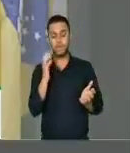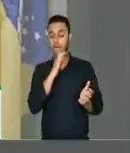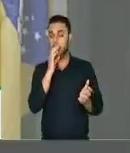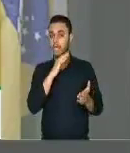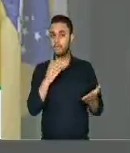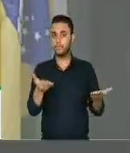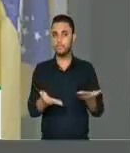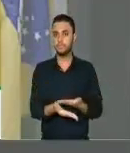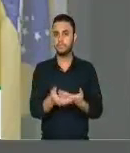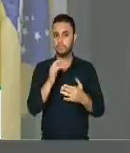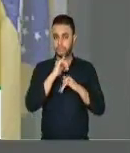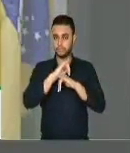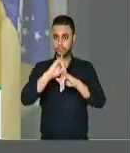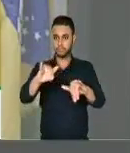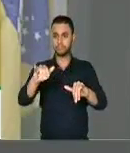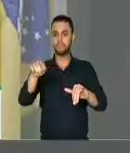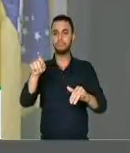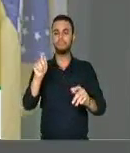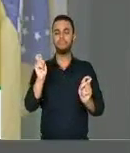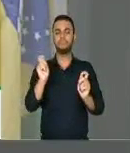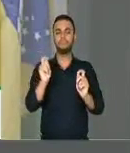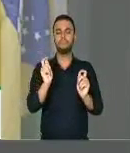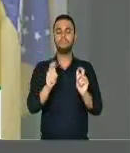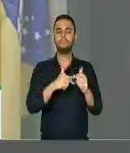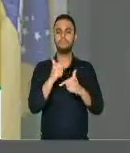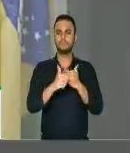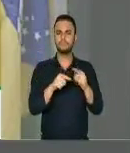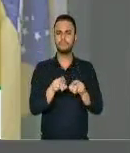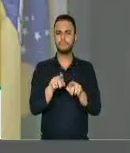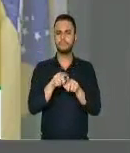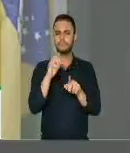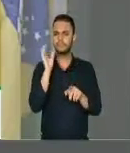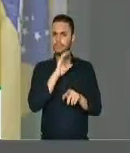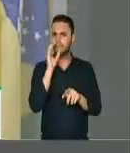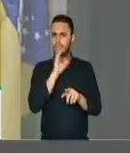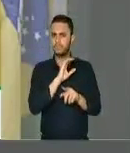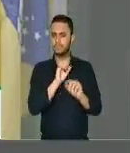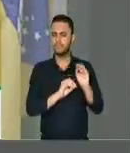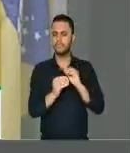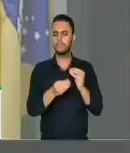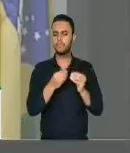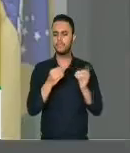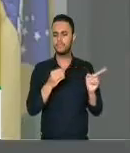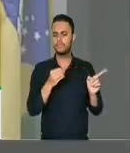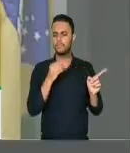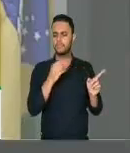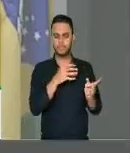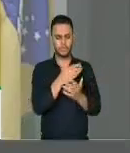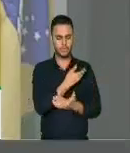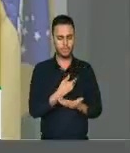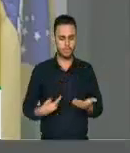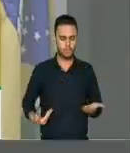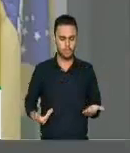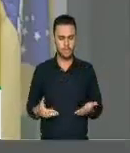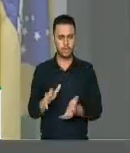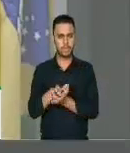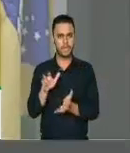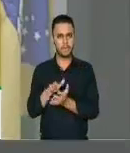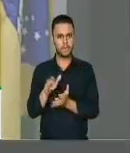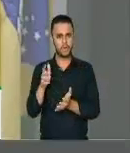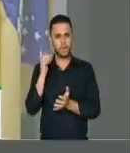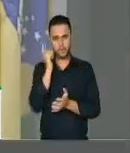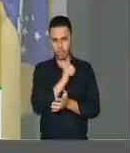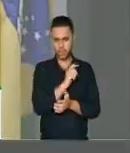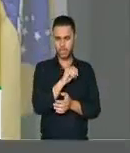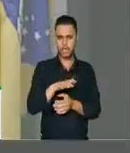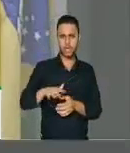registrar a competência com que e a rapidez, a agilidade com que o governo de Pernambuco, através da sua